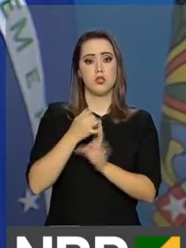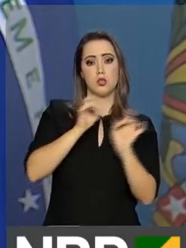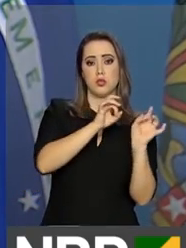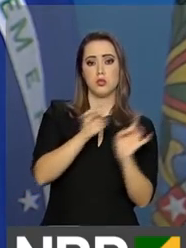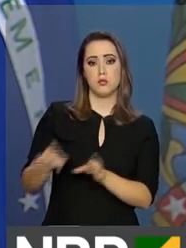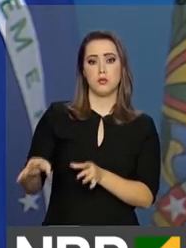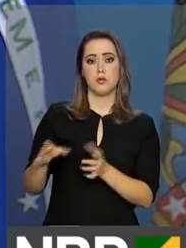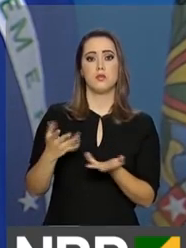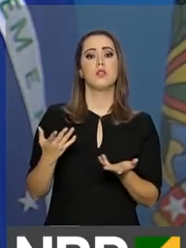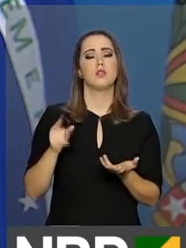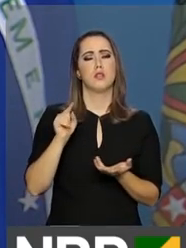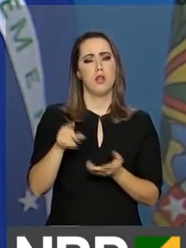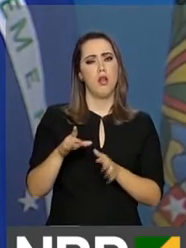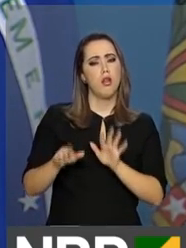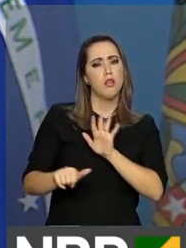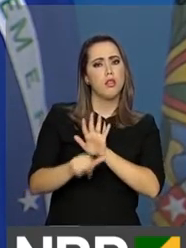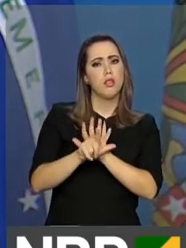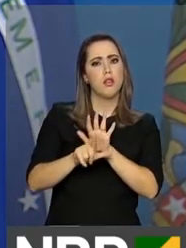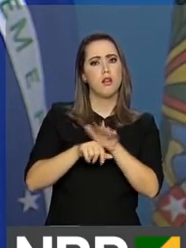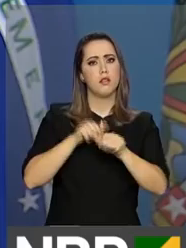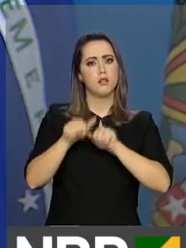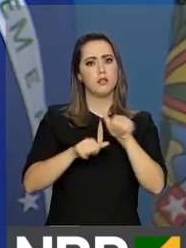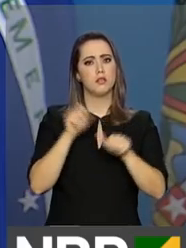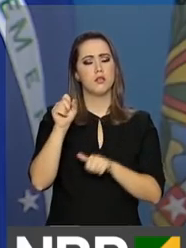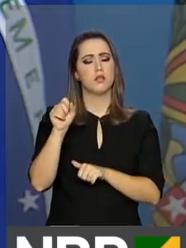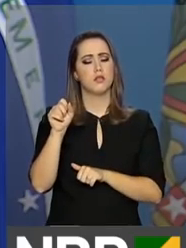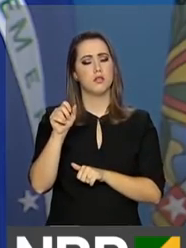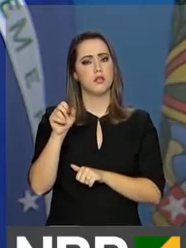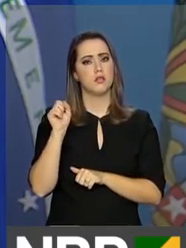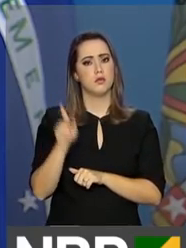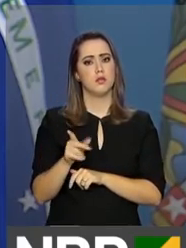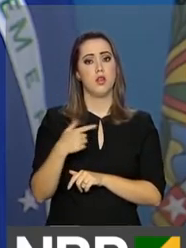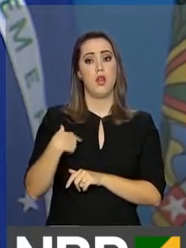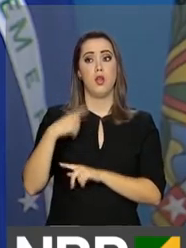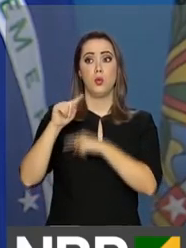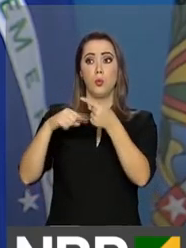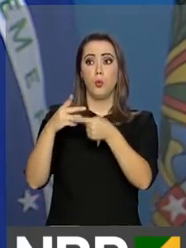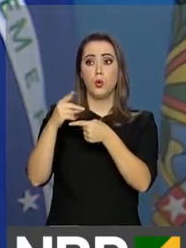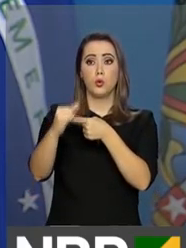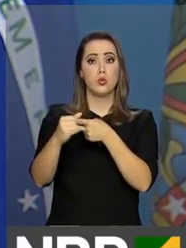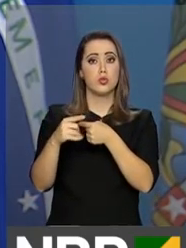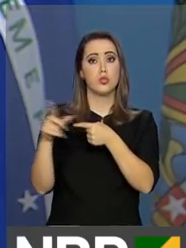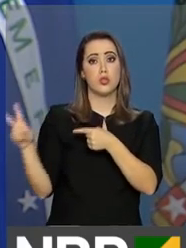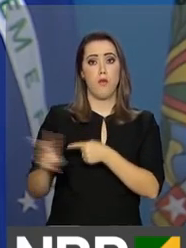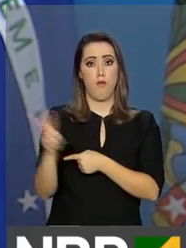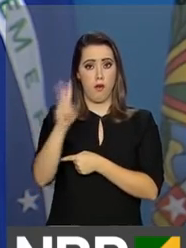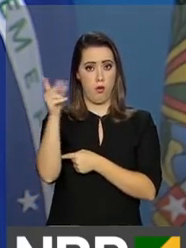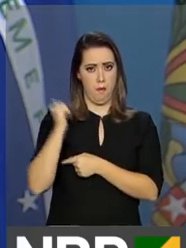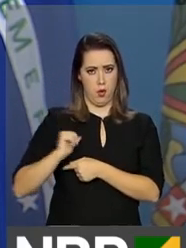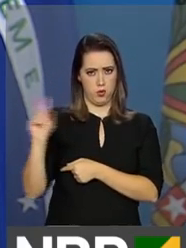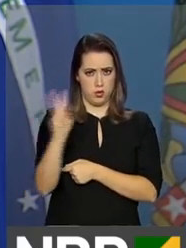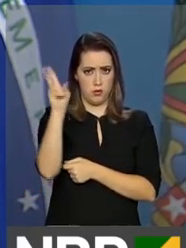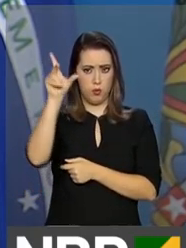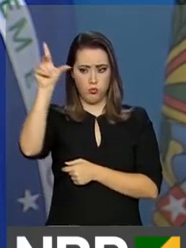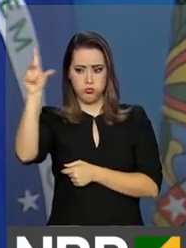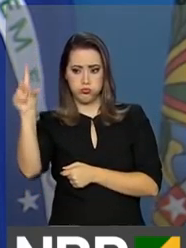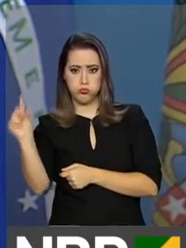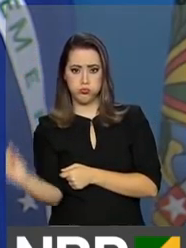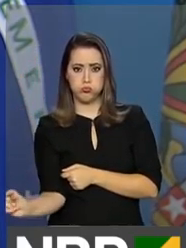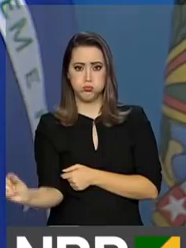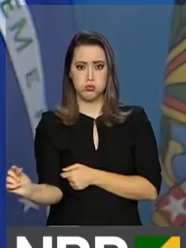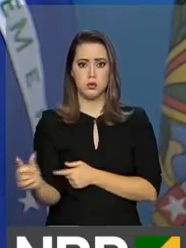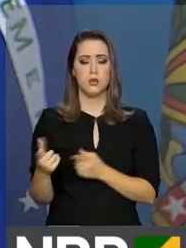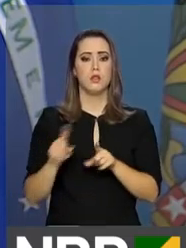íamos desistir da Previdência. No dia seguinte, a Bolsa caiu, e caiu enormemente. Logo, às 3 horas da tarde, eu fiz um